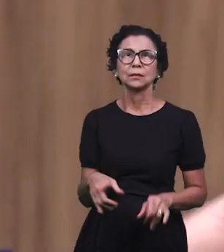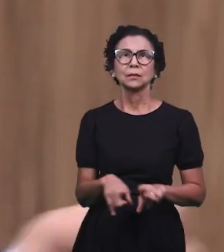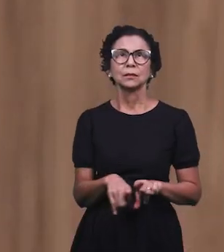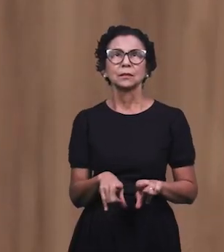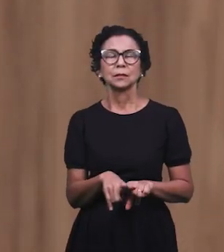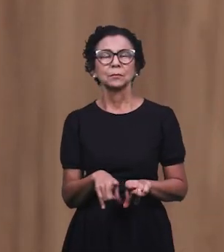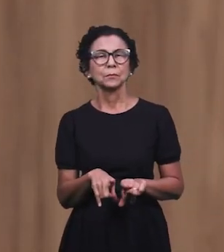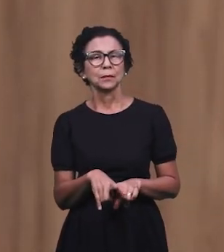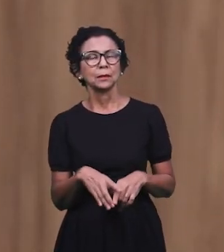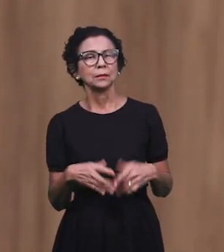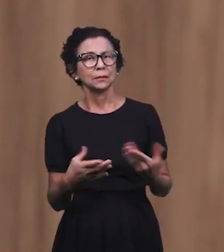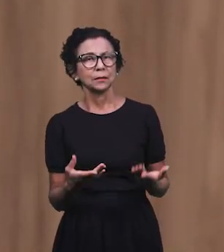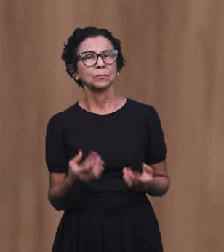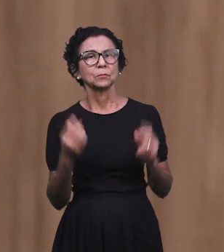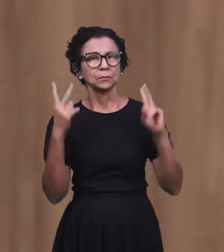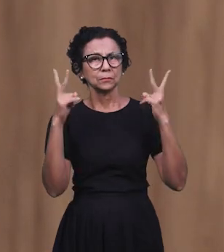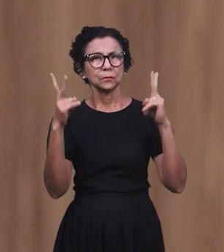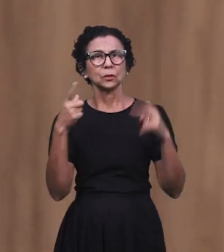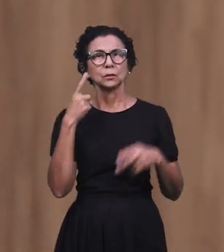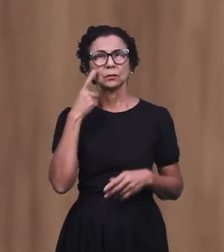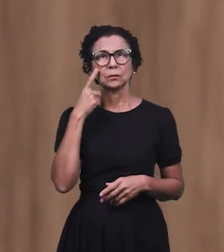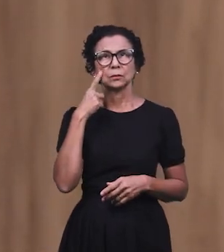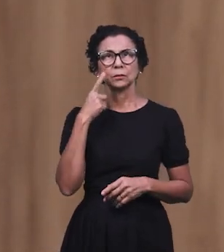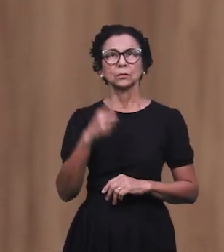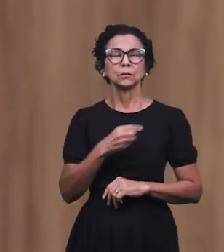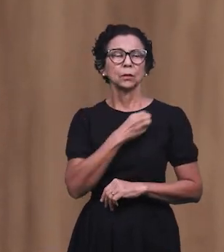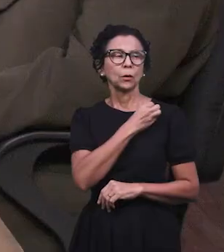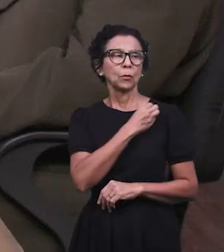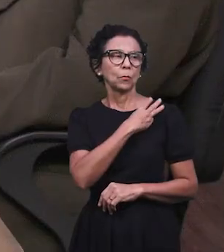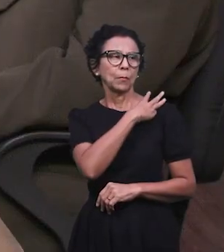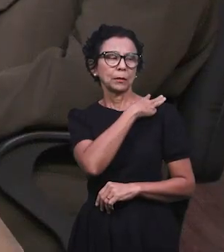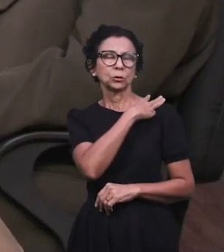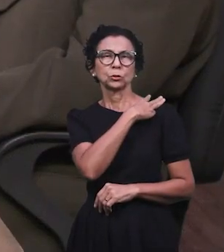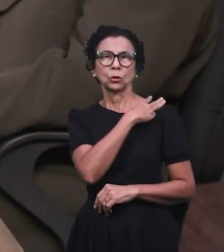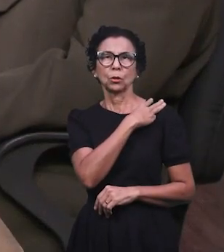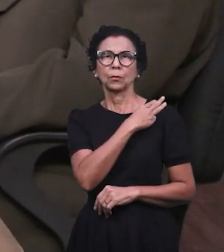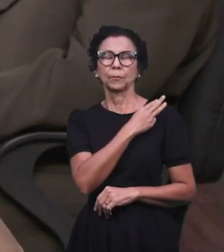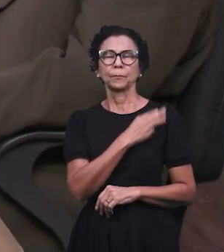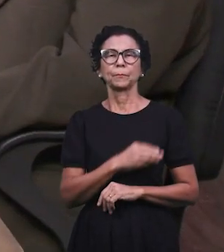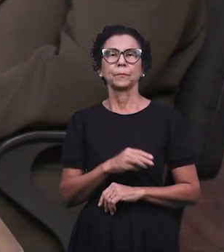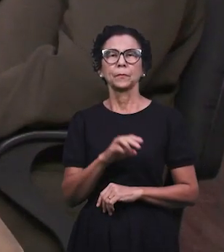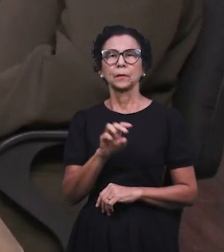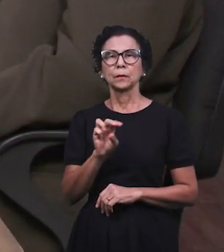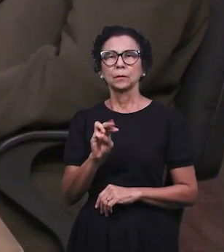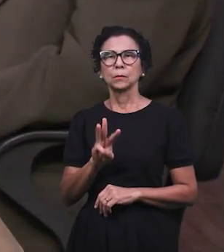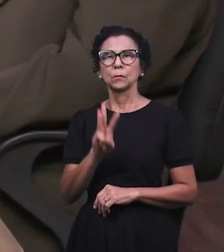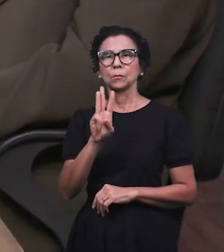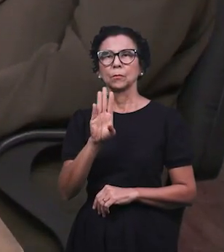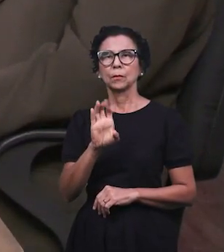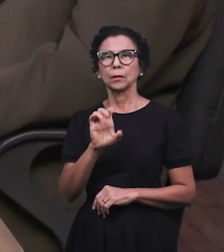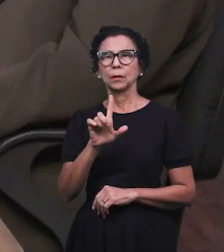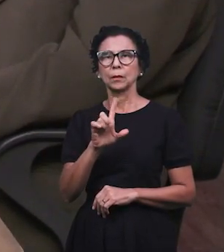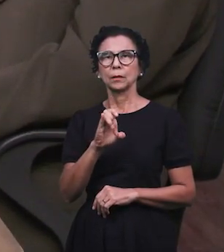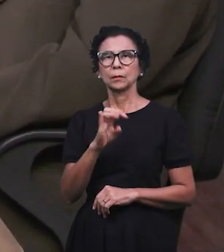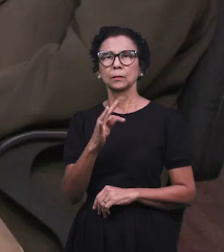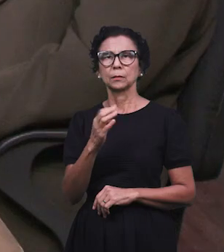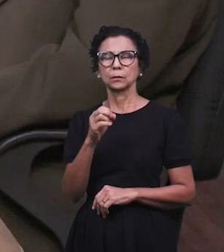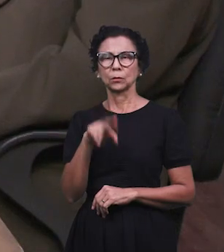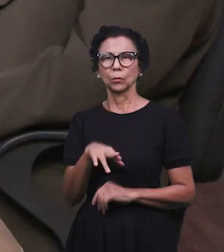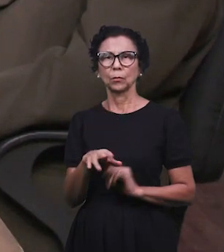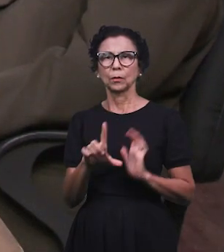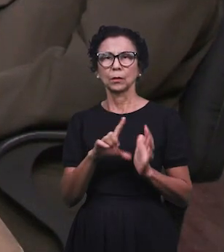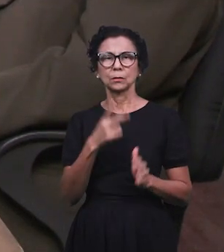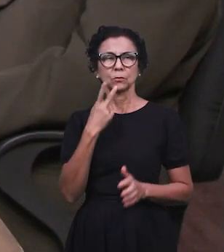vai falar da experiência de Davi, né? Exatamente. Antes Sobre isso. do Major Wellington falar, só chamar a atenção aqui daqueles que estão nos